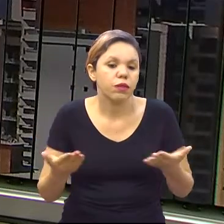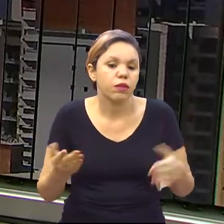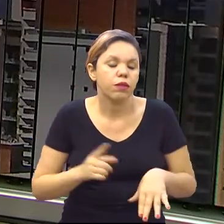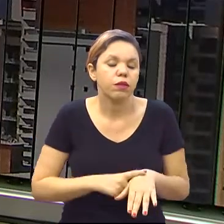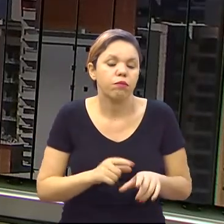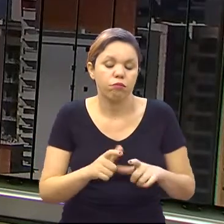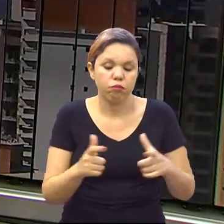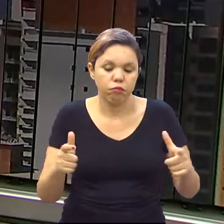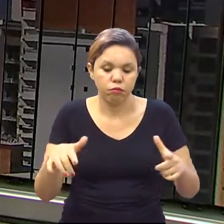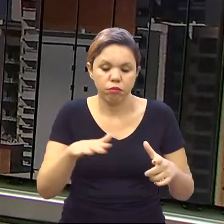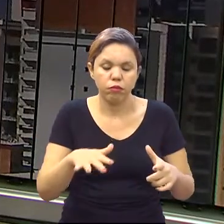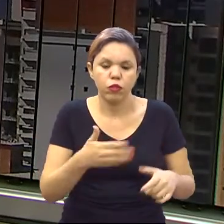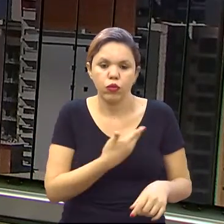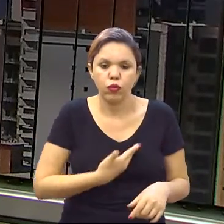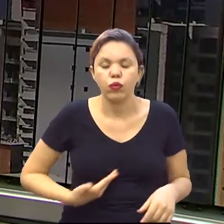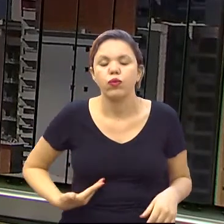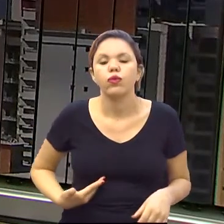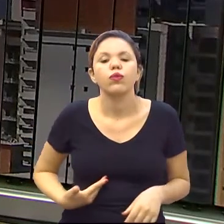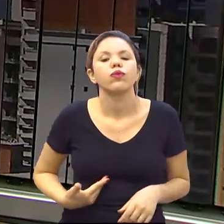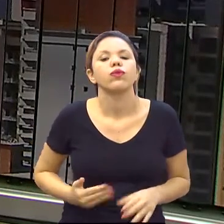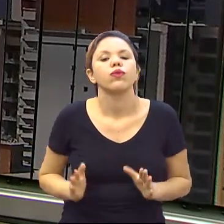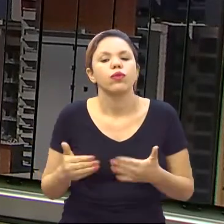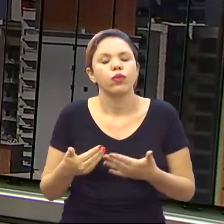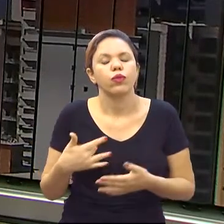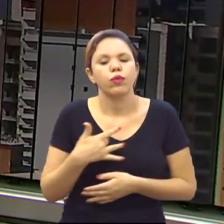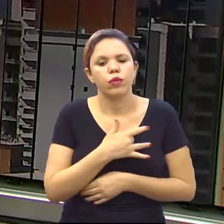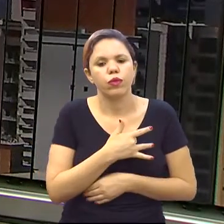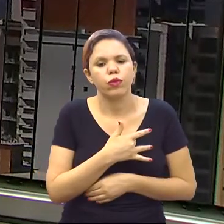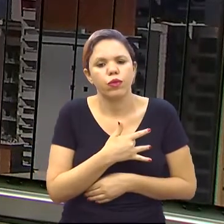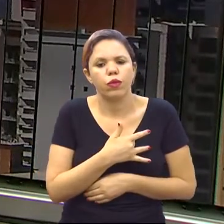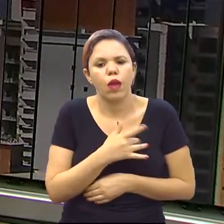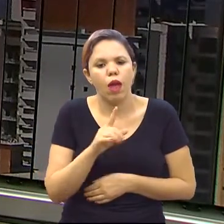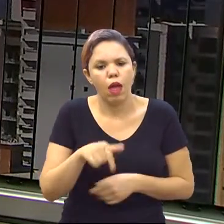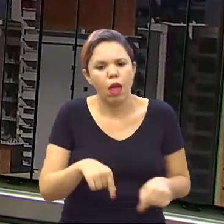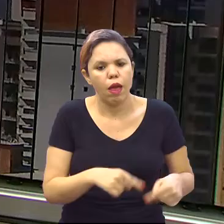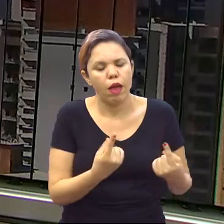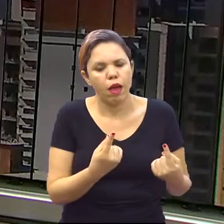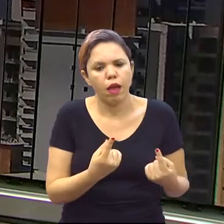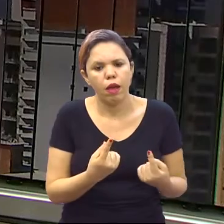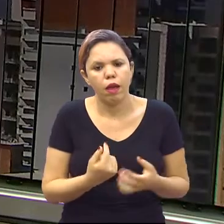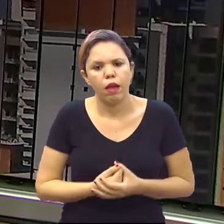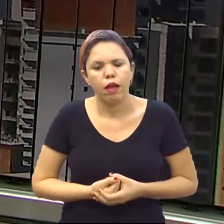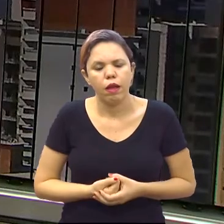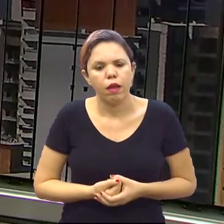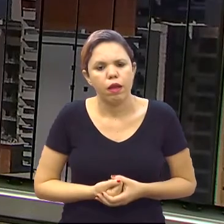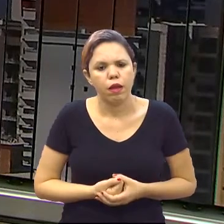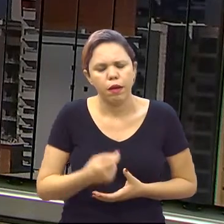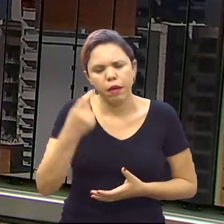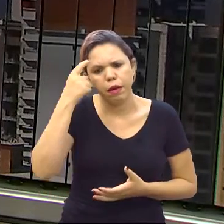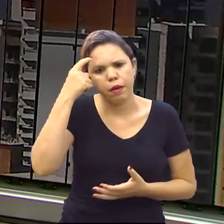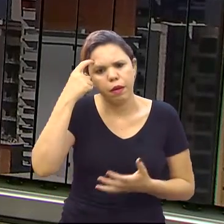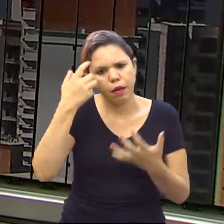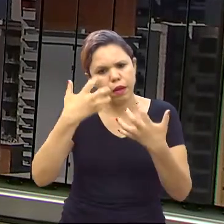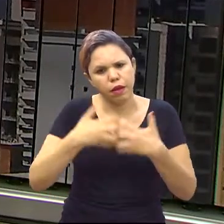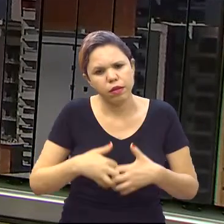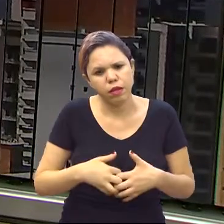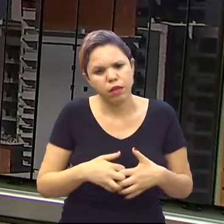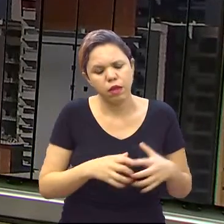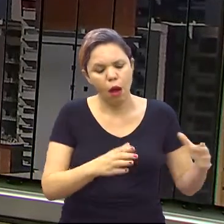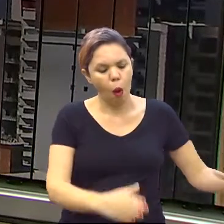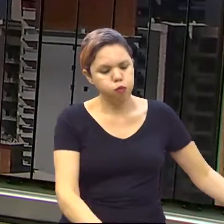nesse momento da maioria dos governantes fica em torno da questão da saúde. É um desafio e tanto pensar